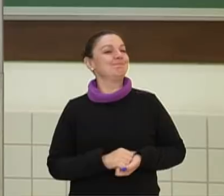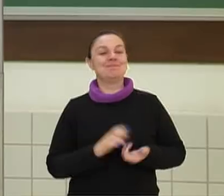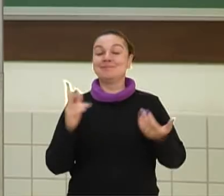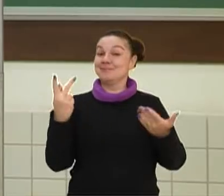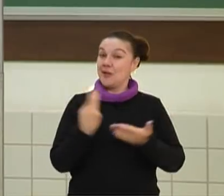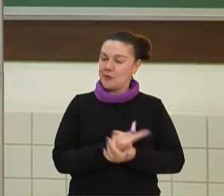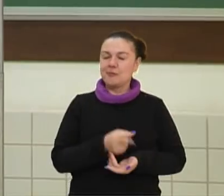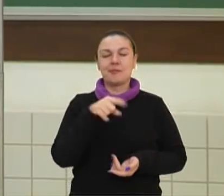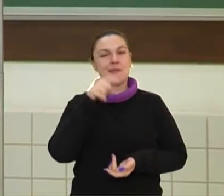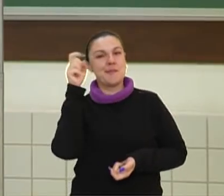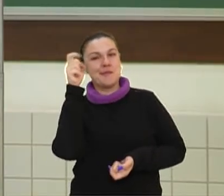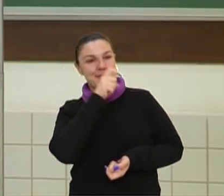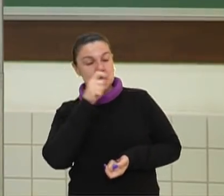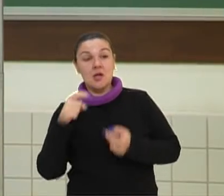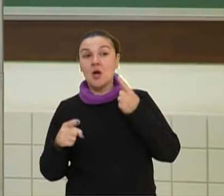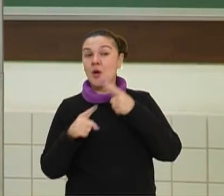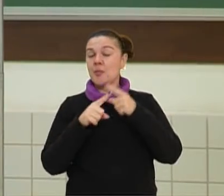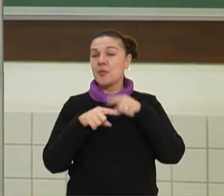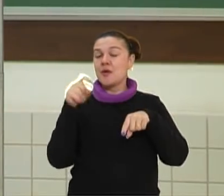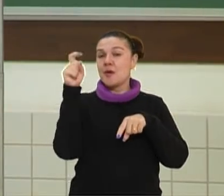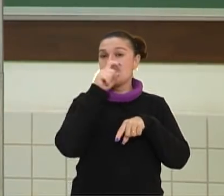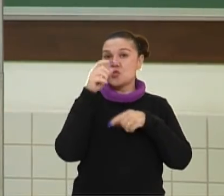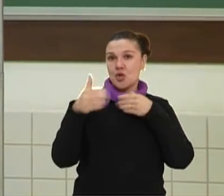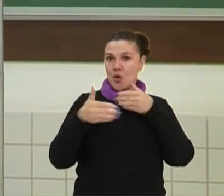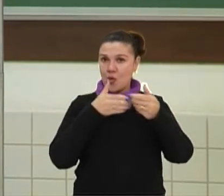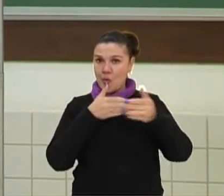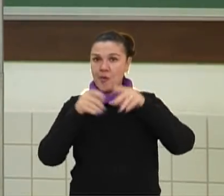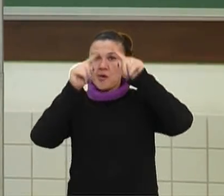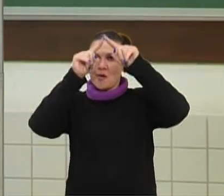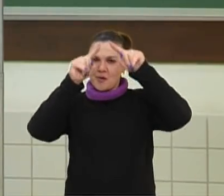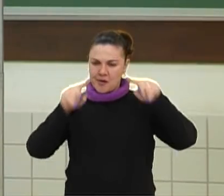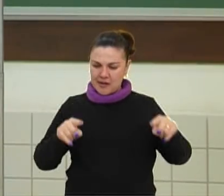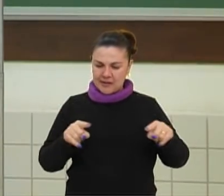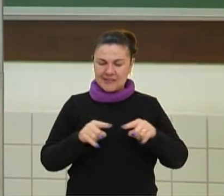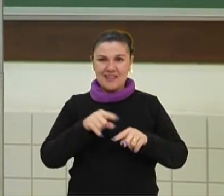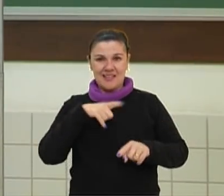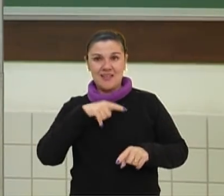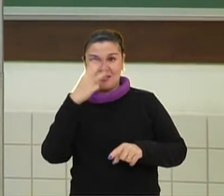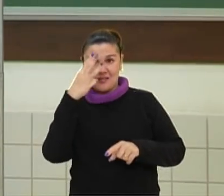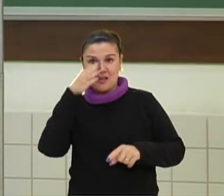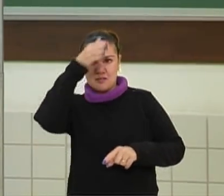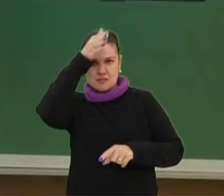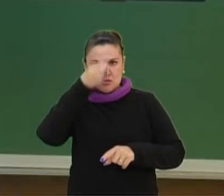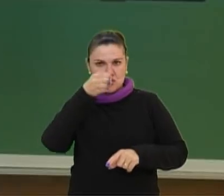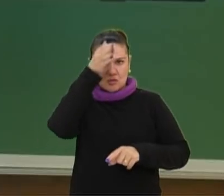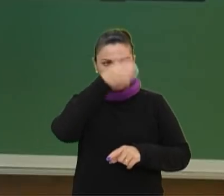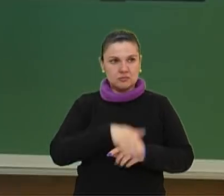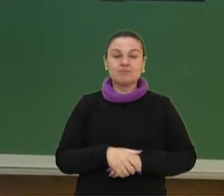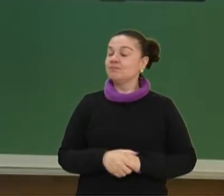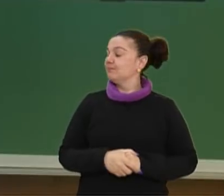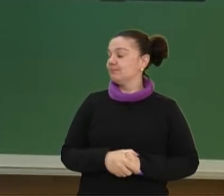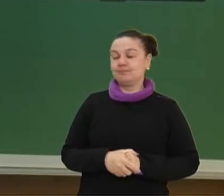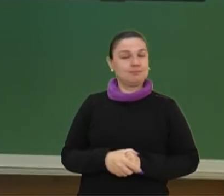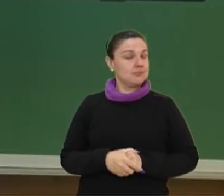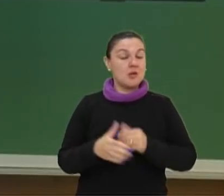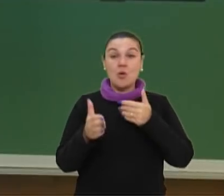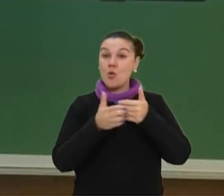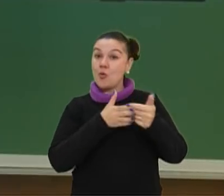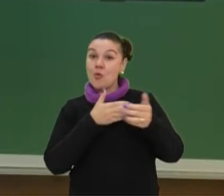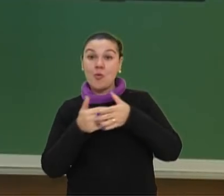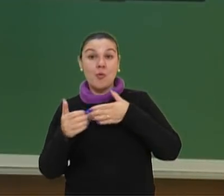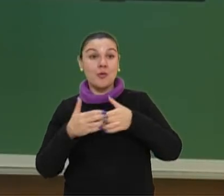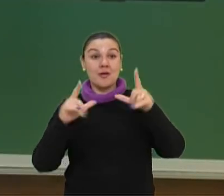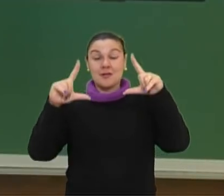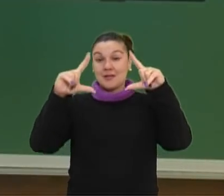Errou, né? É falso. Por que é falso? Em qualquer triângulo temos 3 diagonais? Não, né? Em qualquer